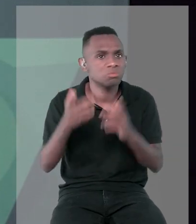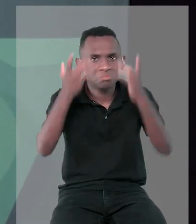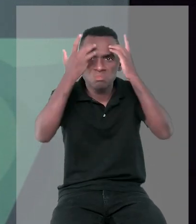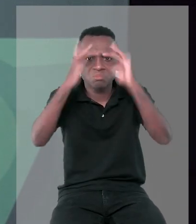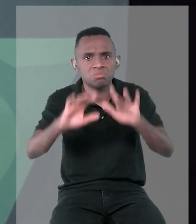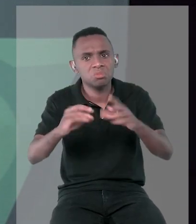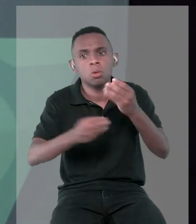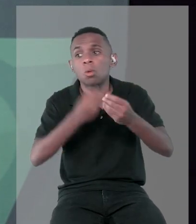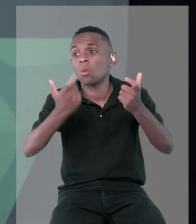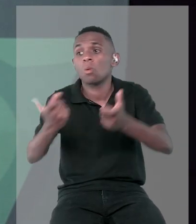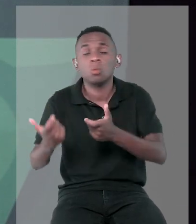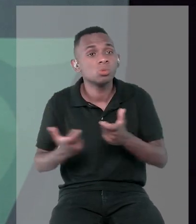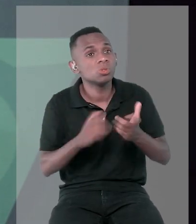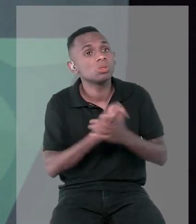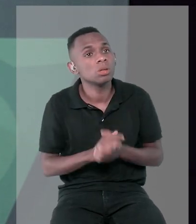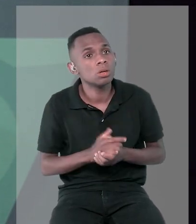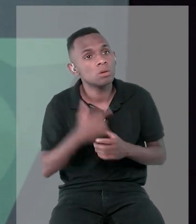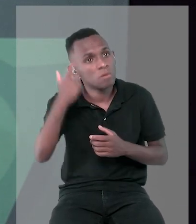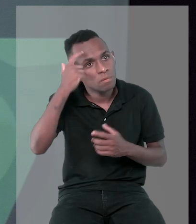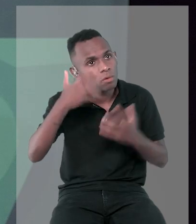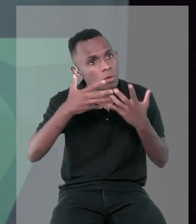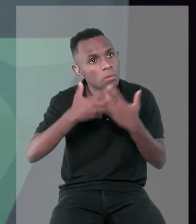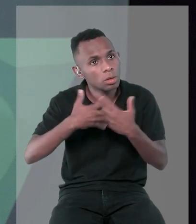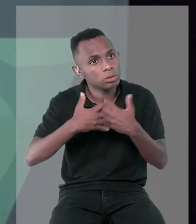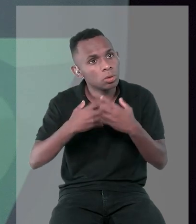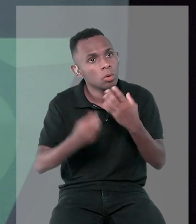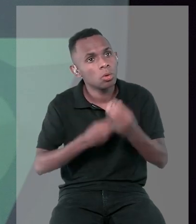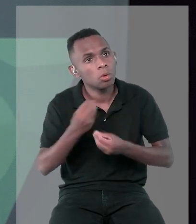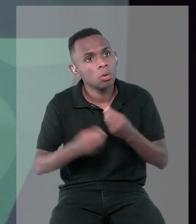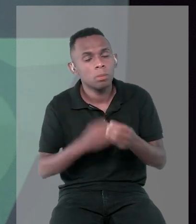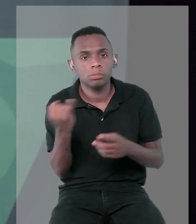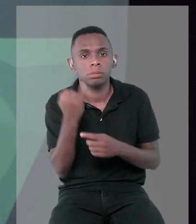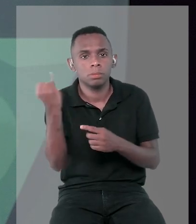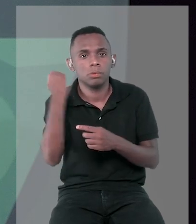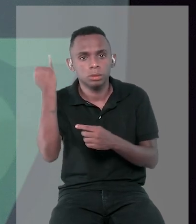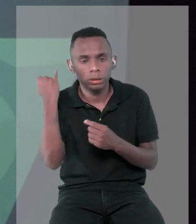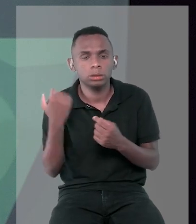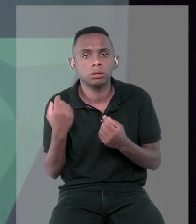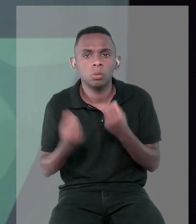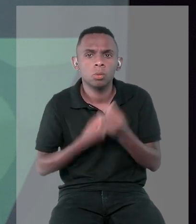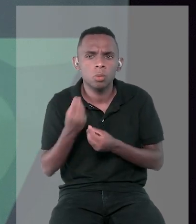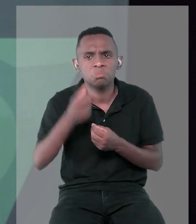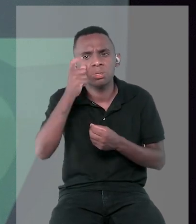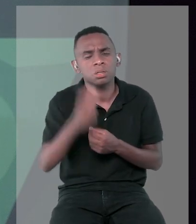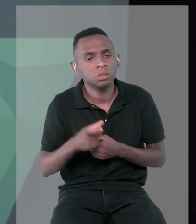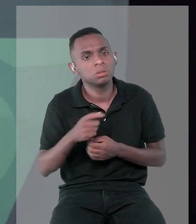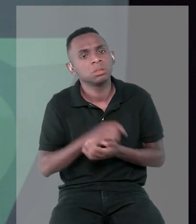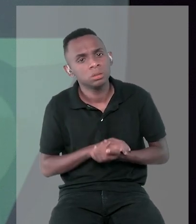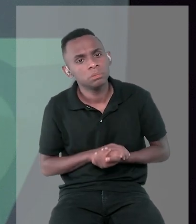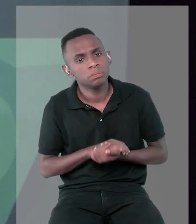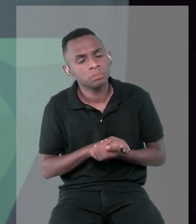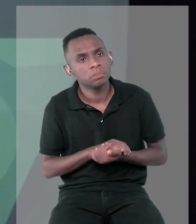nem sabe onde é que foi esse material todo. Então, eu fico pensando como que é precioso isso, né? Como que seria